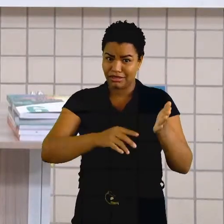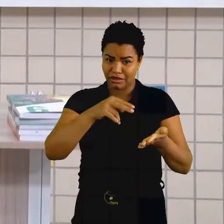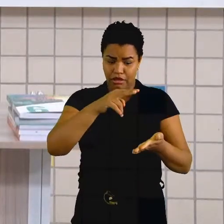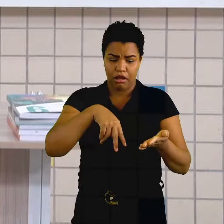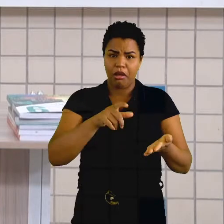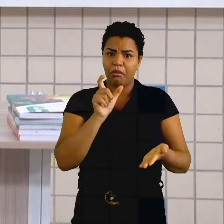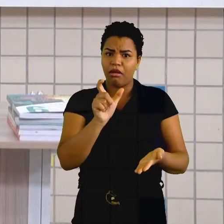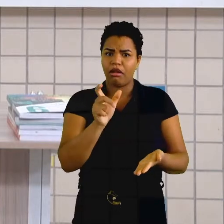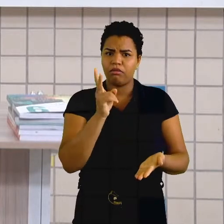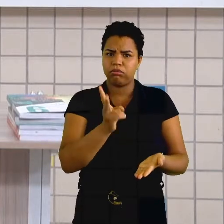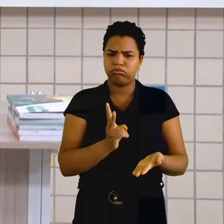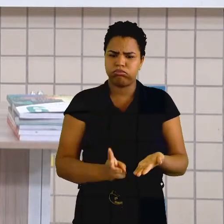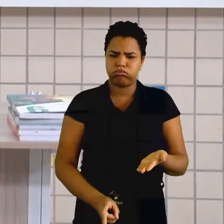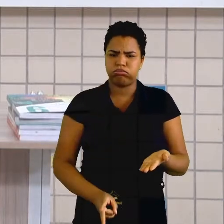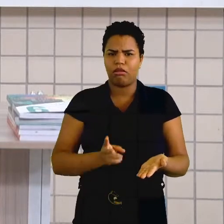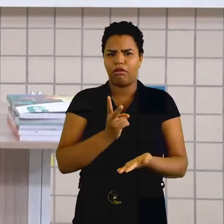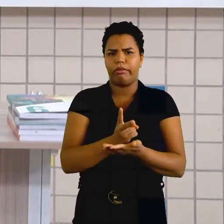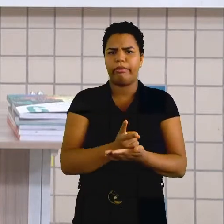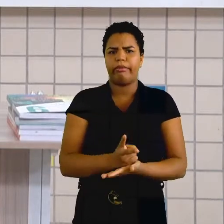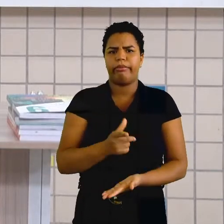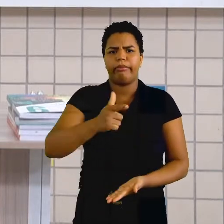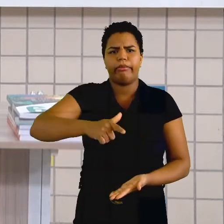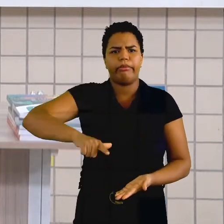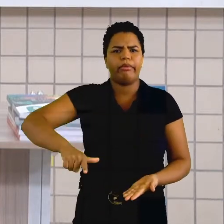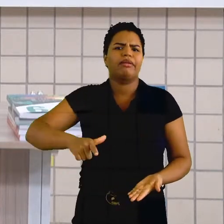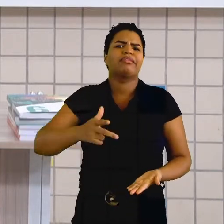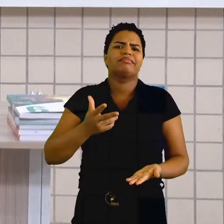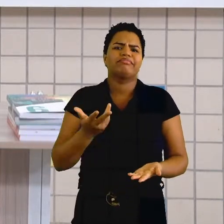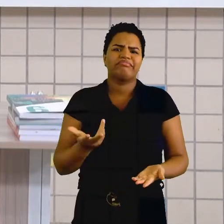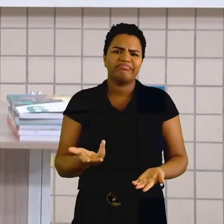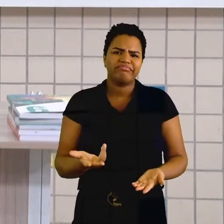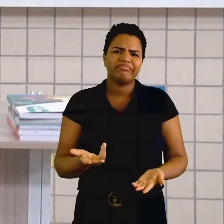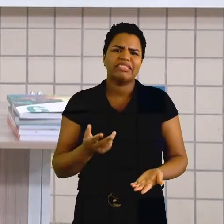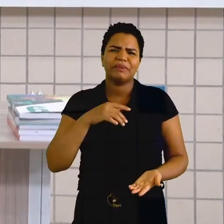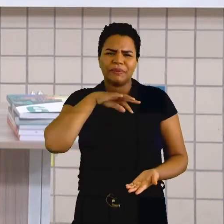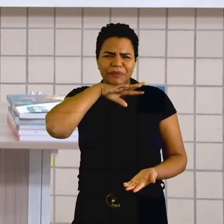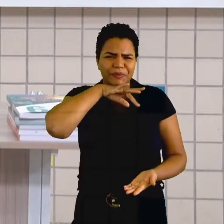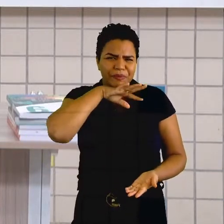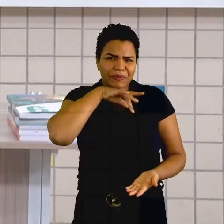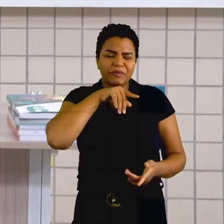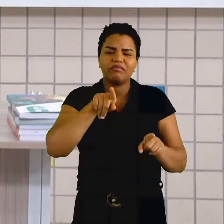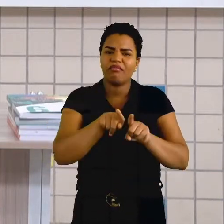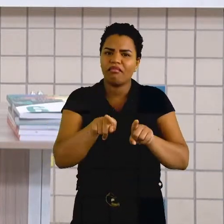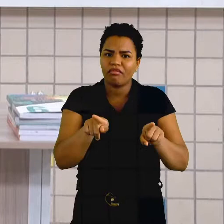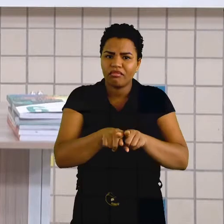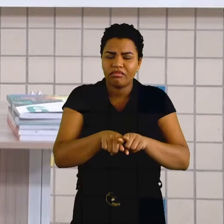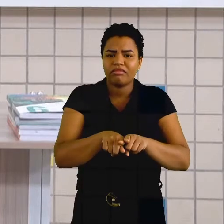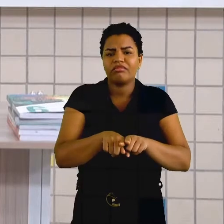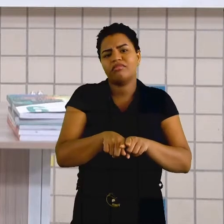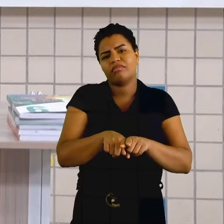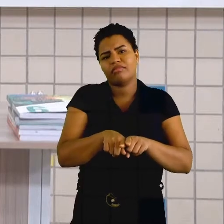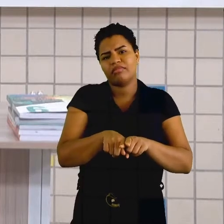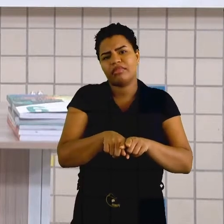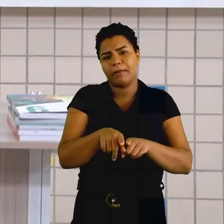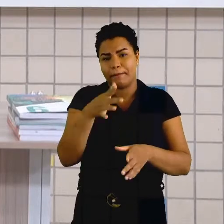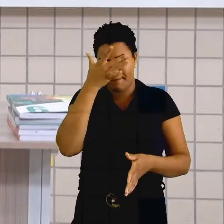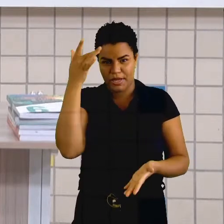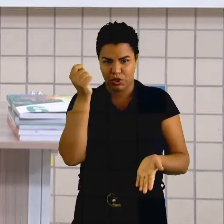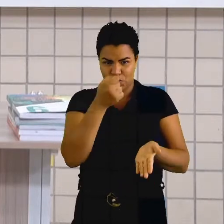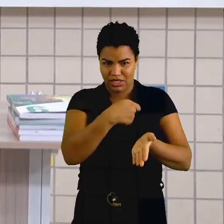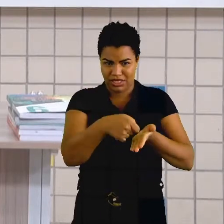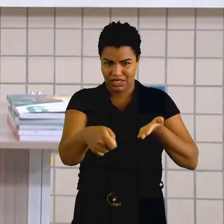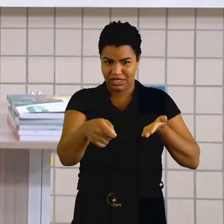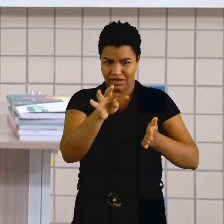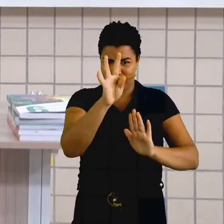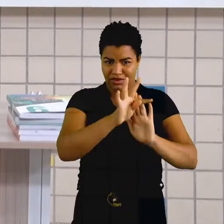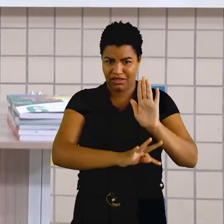palavras repetidas. Da mesma forma que é muito ruim quando uma pessoa vai escrever o texto e